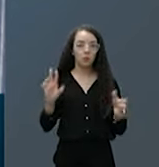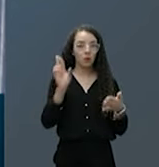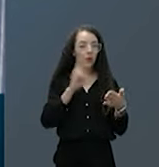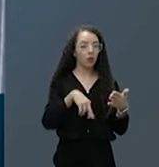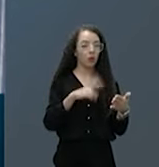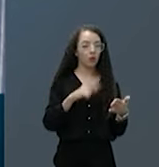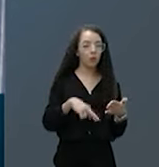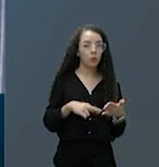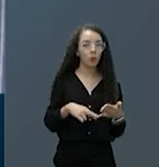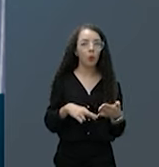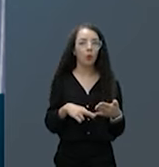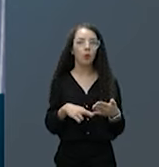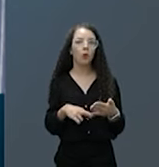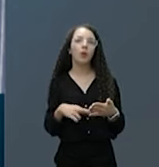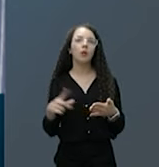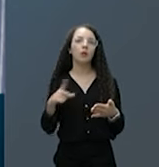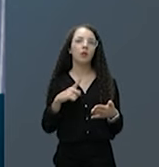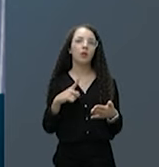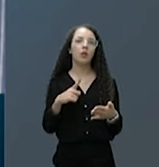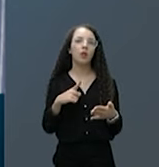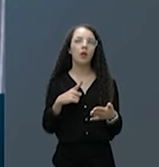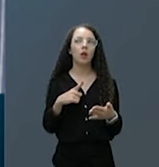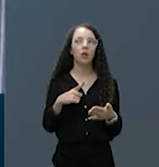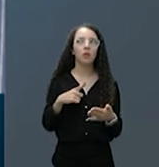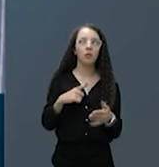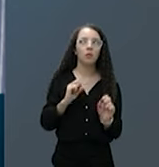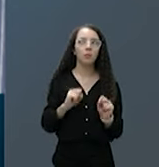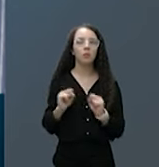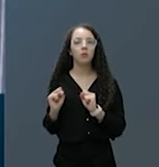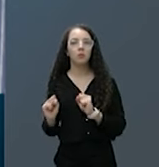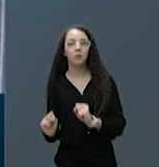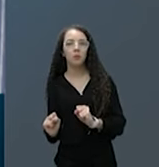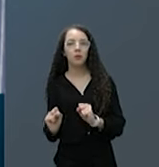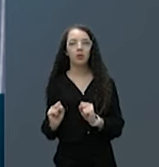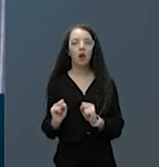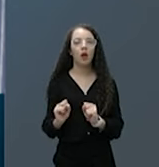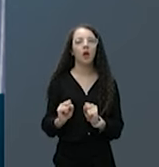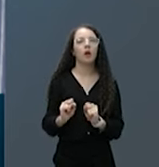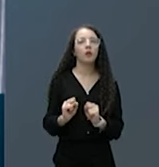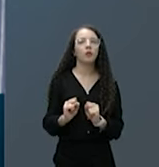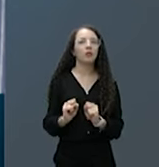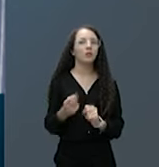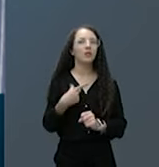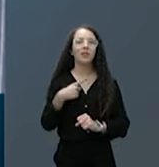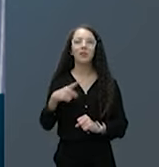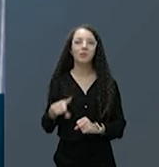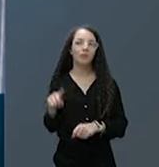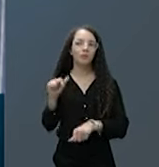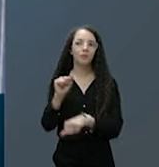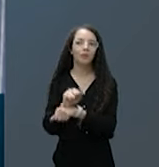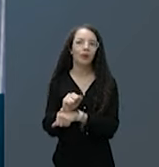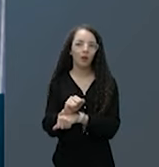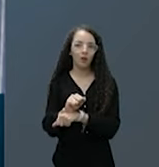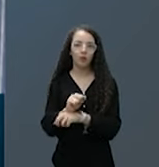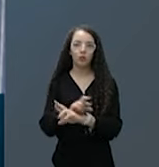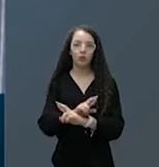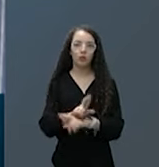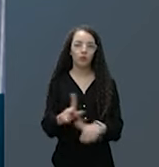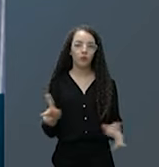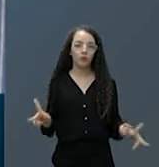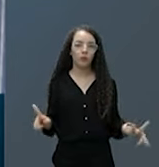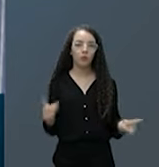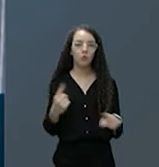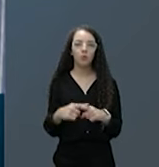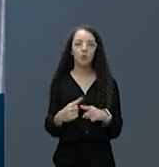a hipótese é de inadmissão dos embargos de divergência, porque dessemelhantes às situações